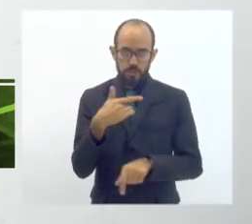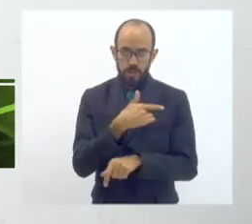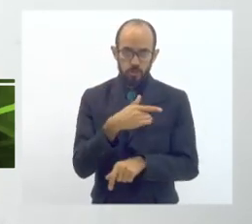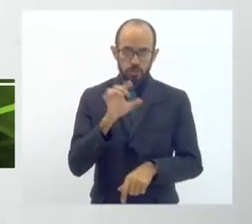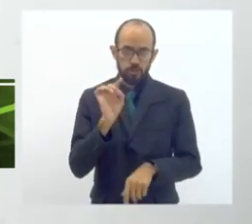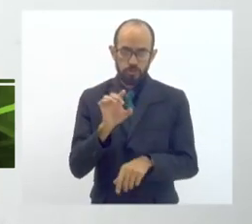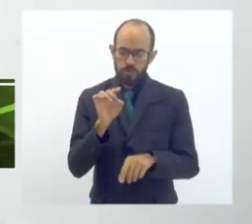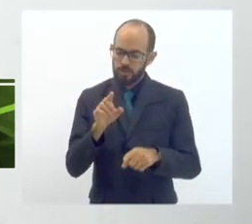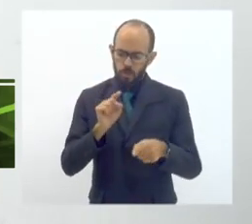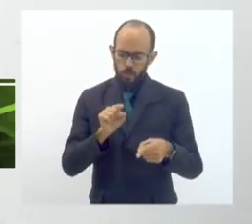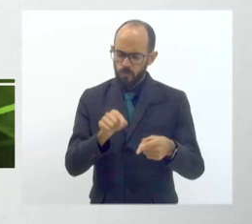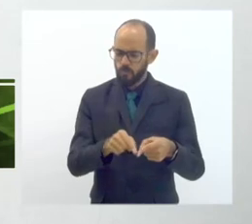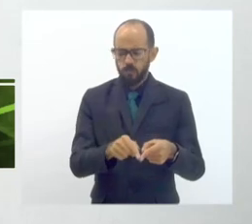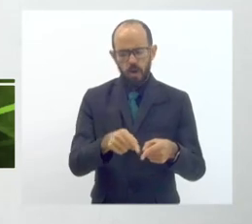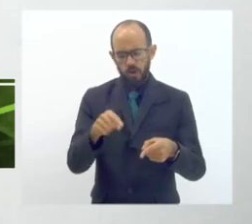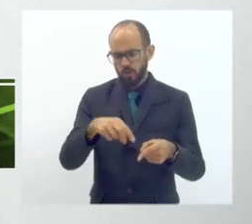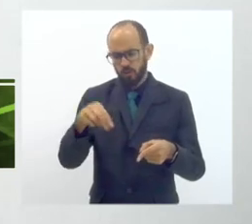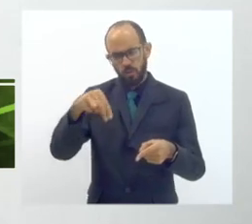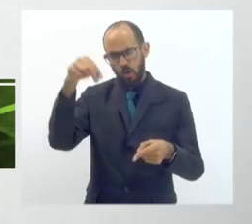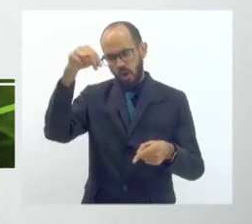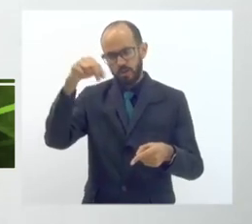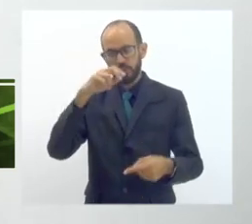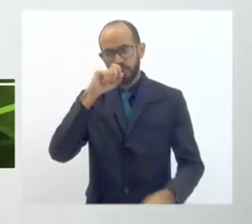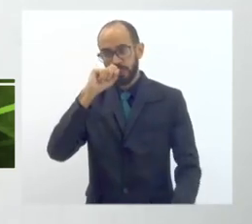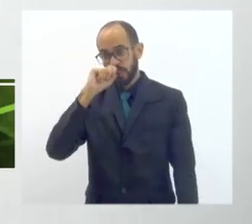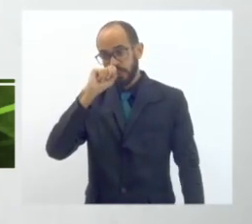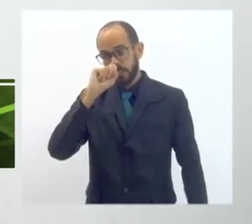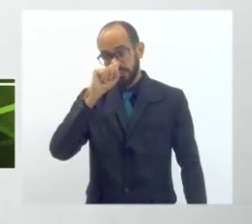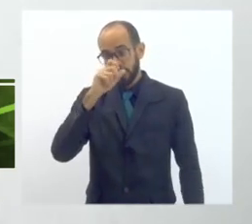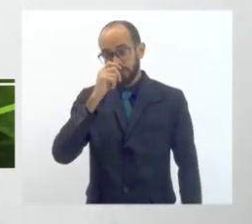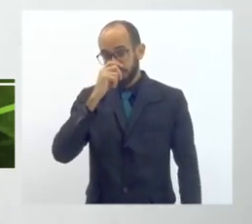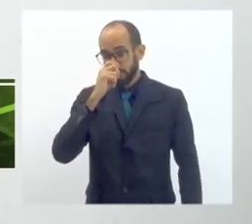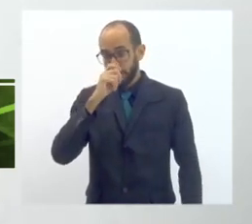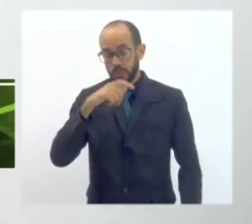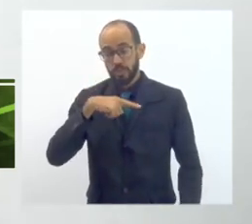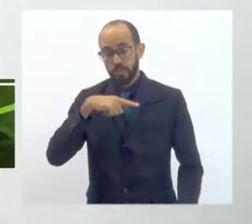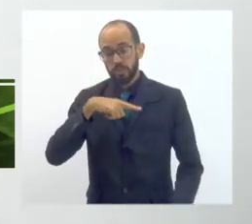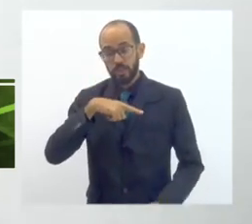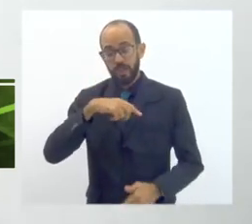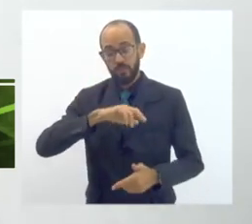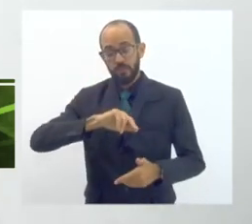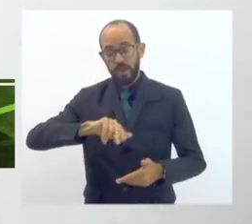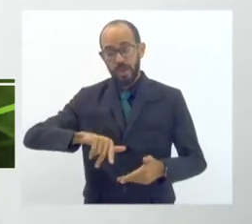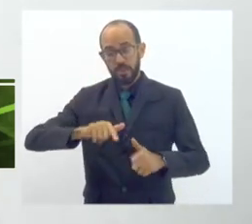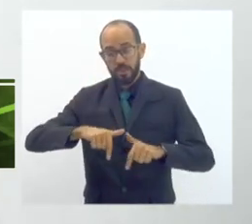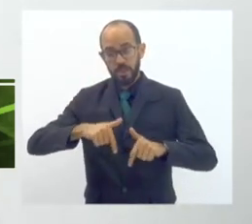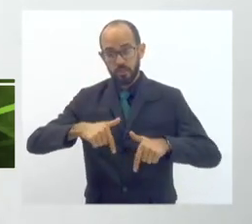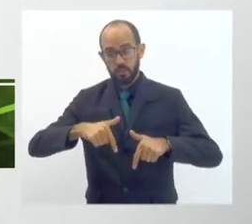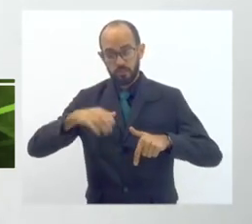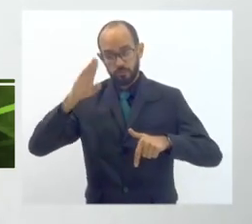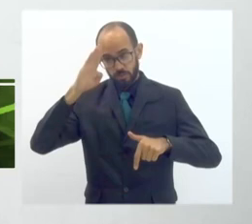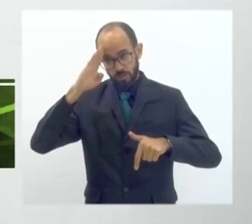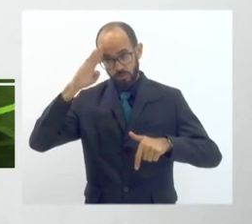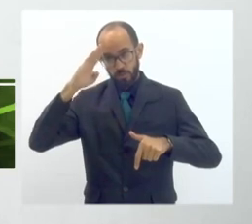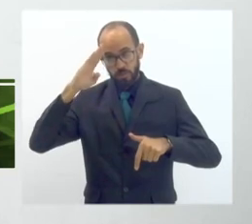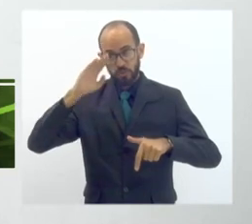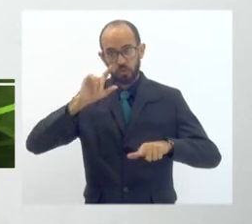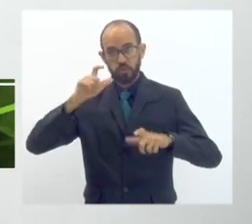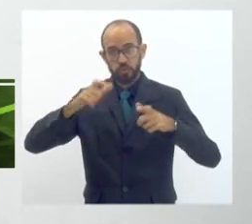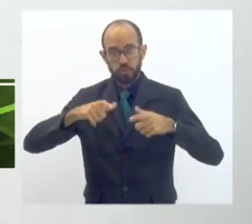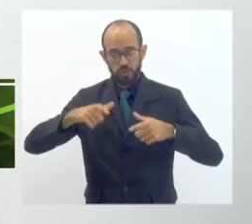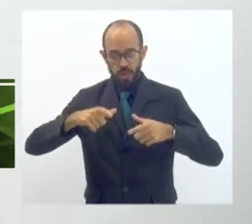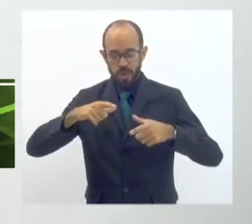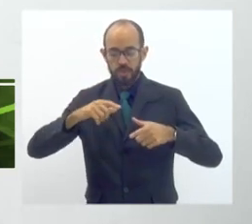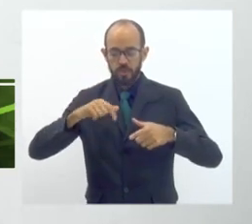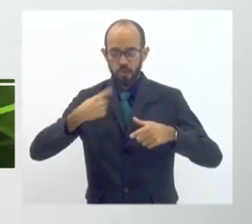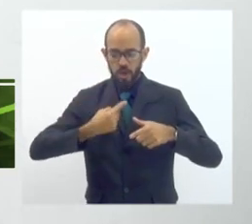foco maior no Norte Fluminense, onde temos estudado várias ações, principalmente onde a gente entende que o